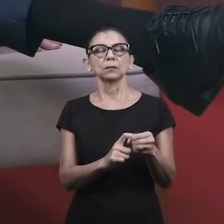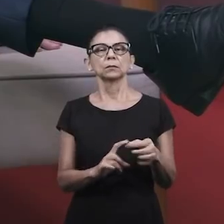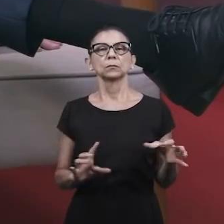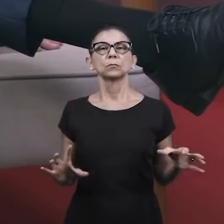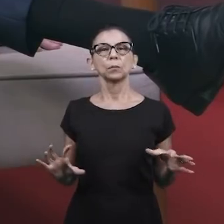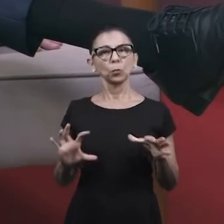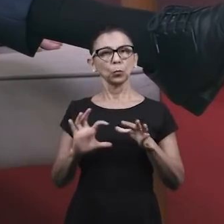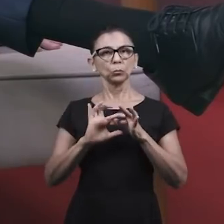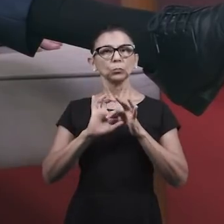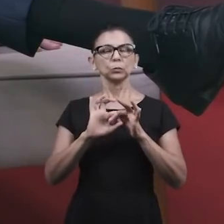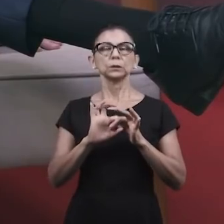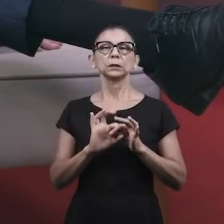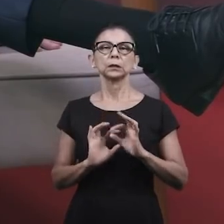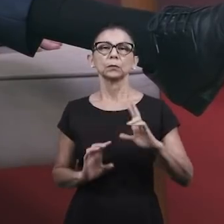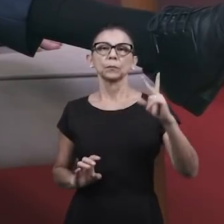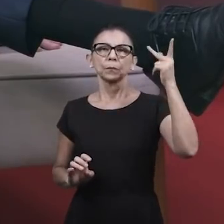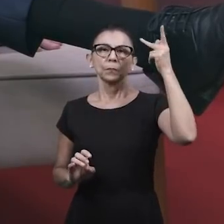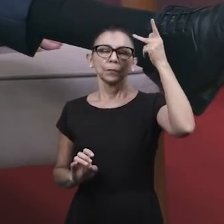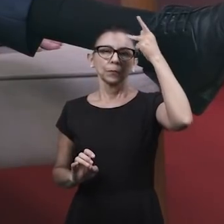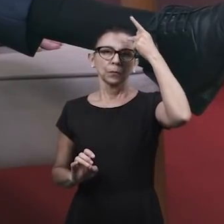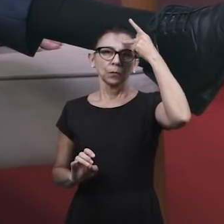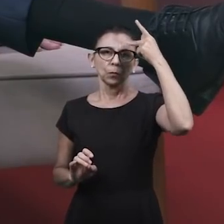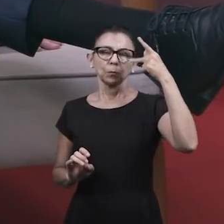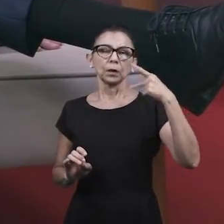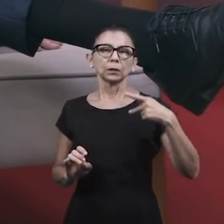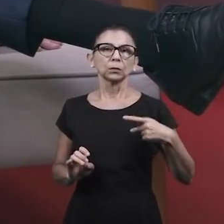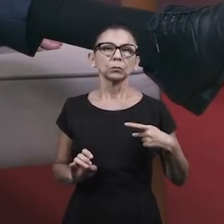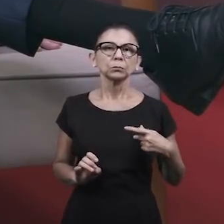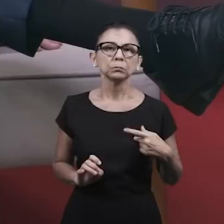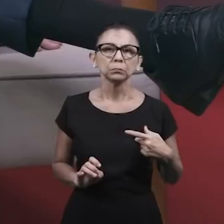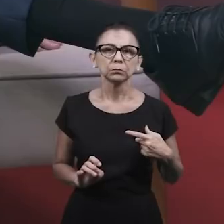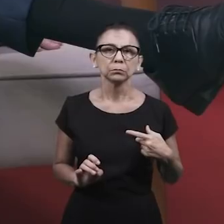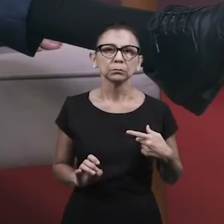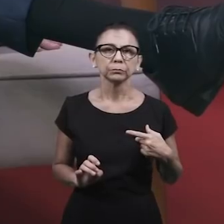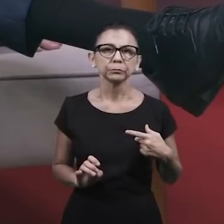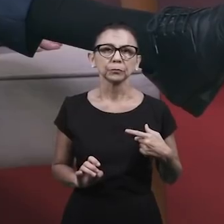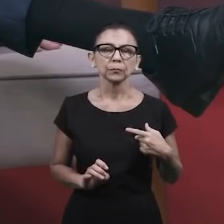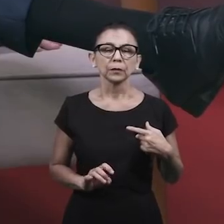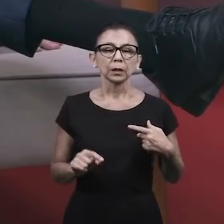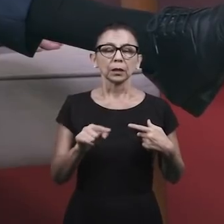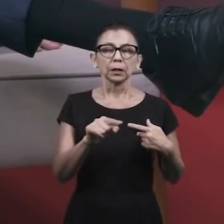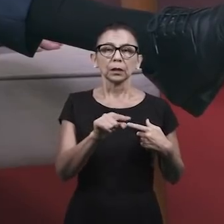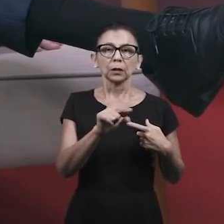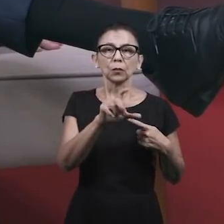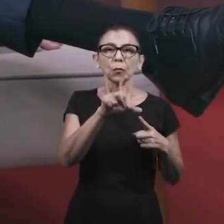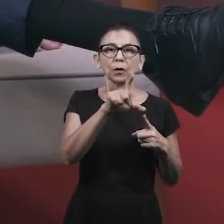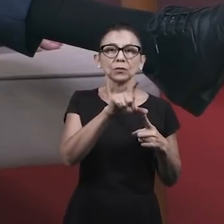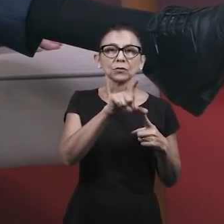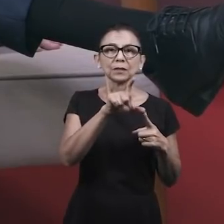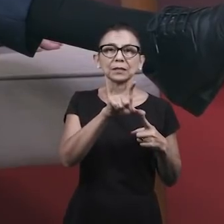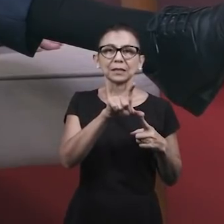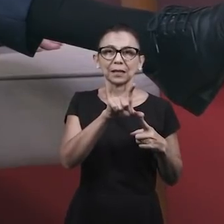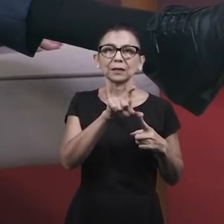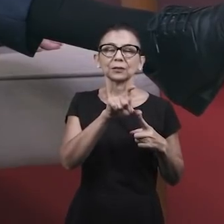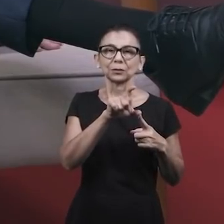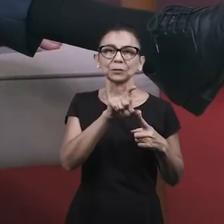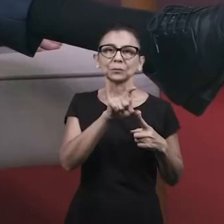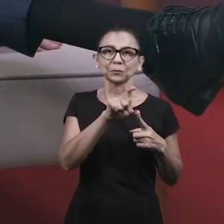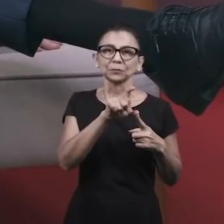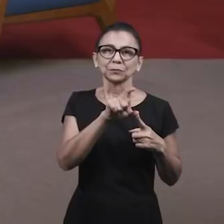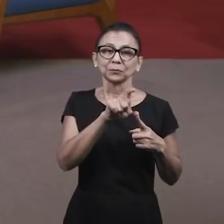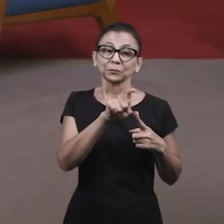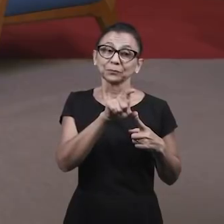Sérgio, para explicar para aqueles que nos assistem, que às vezes não têm um conhecimento maior da palavra de Deus, o